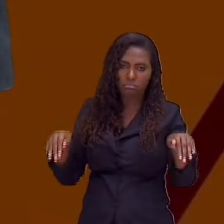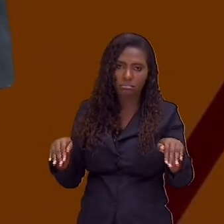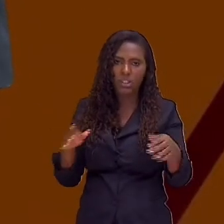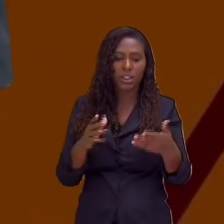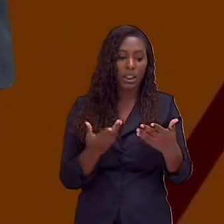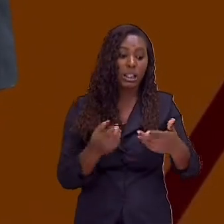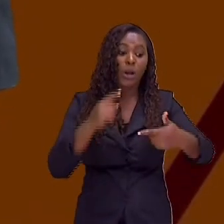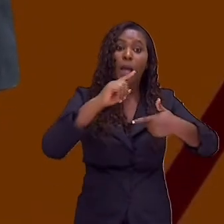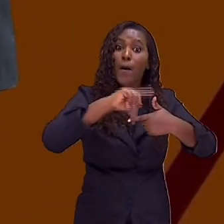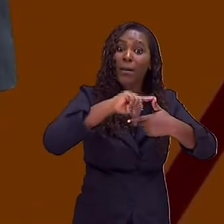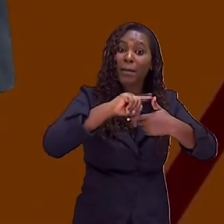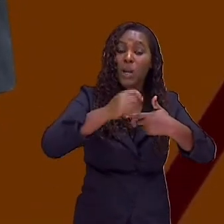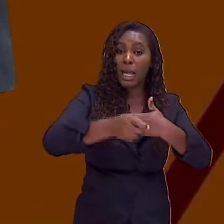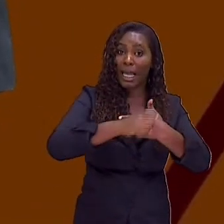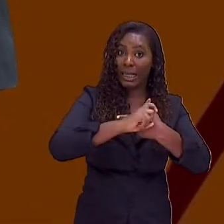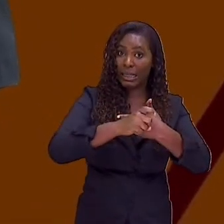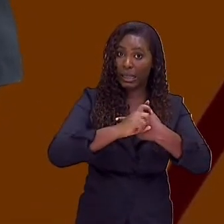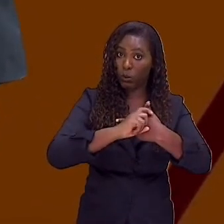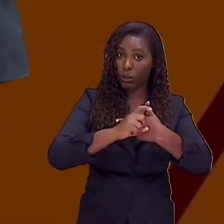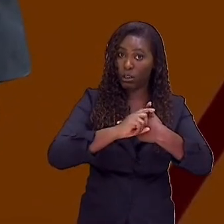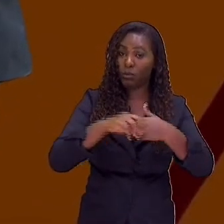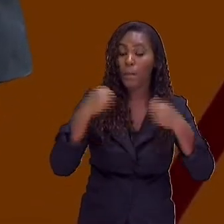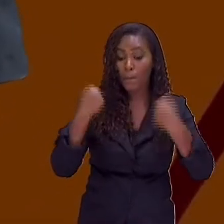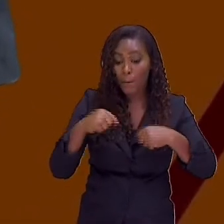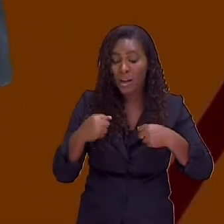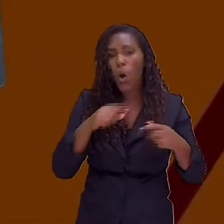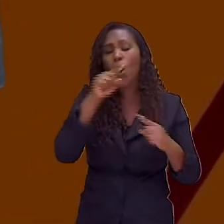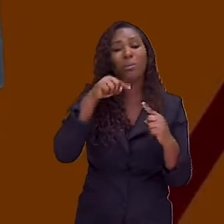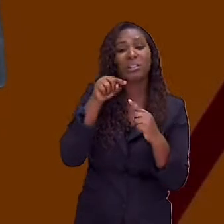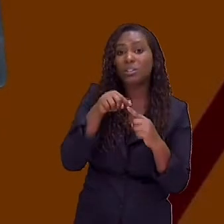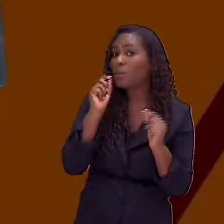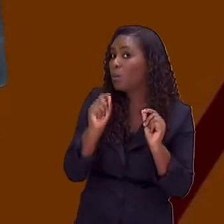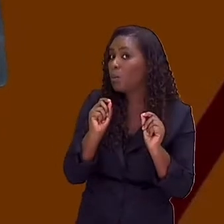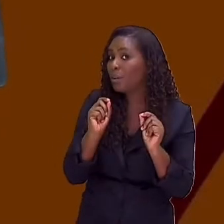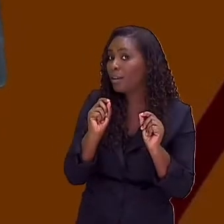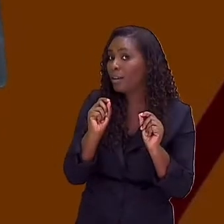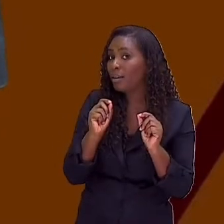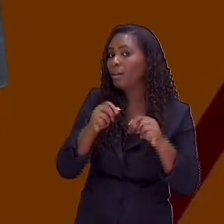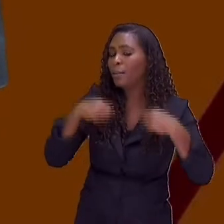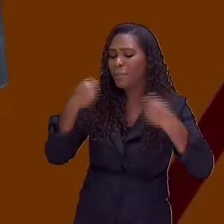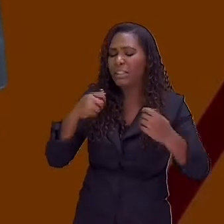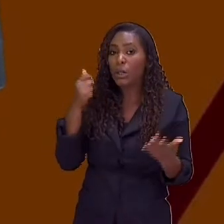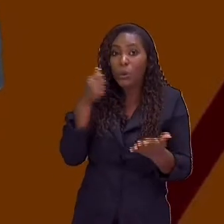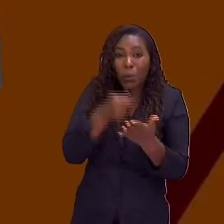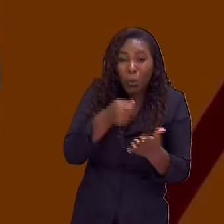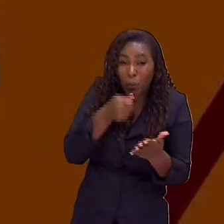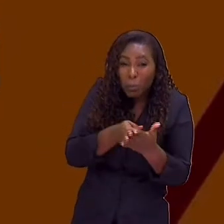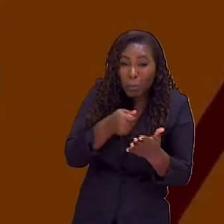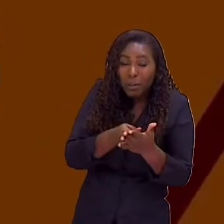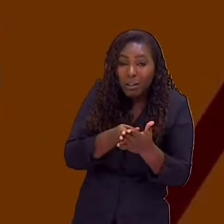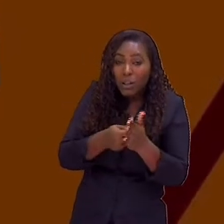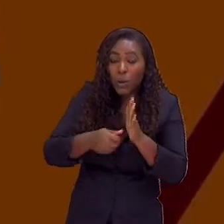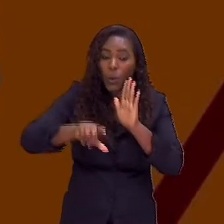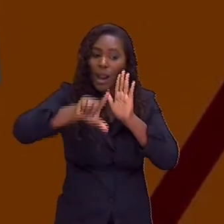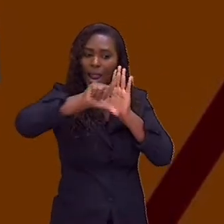públicos, cumprindo fielmente as ordenações legais. Então, aquilo que está estabelecido nas